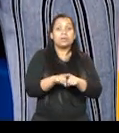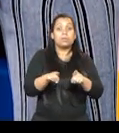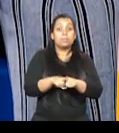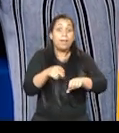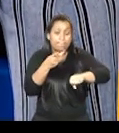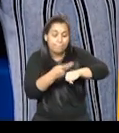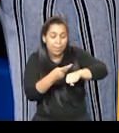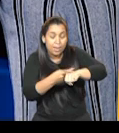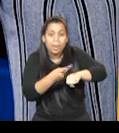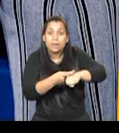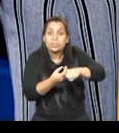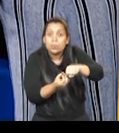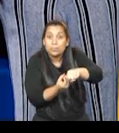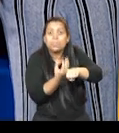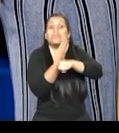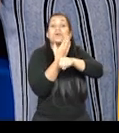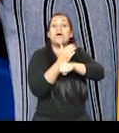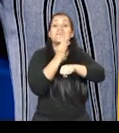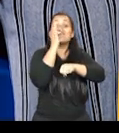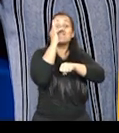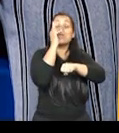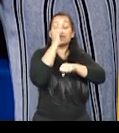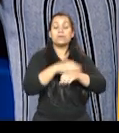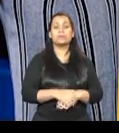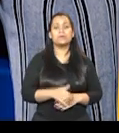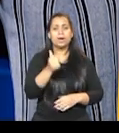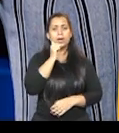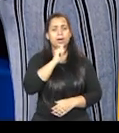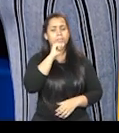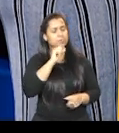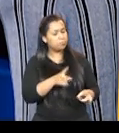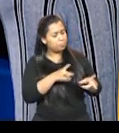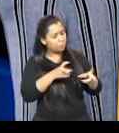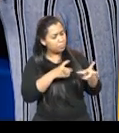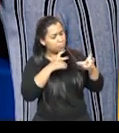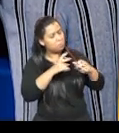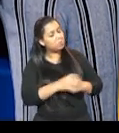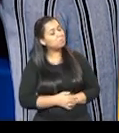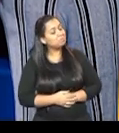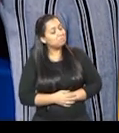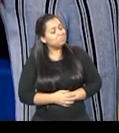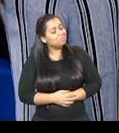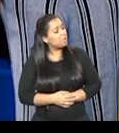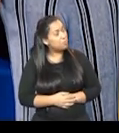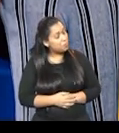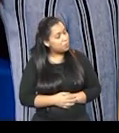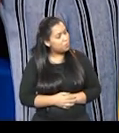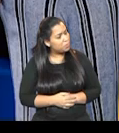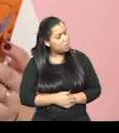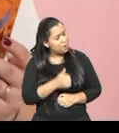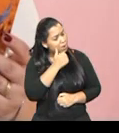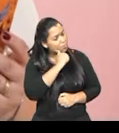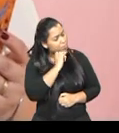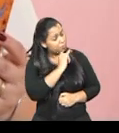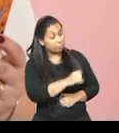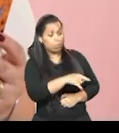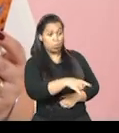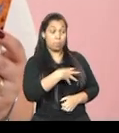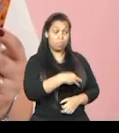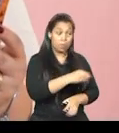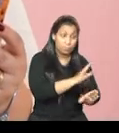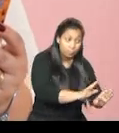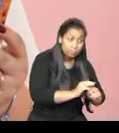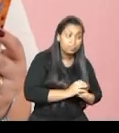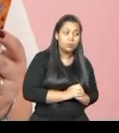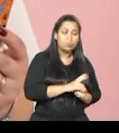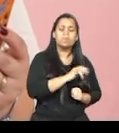pedra dar flor. A mãe reparava o menino com ternura. A mãe falou: "Meu filho,